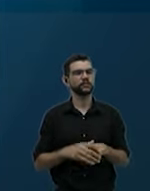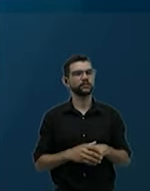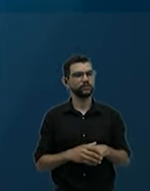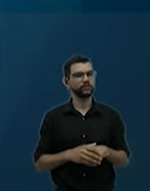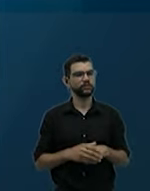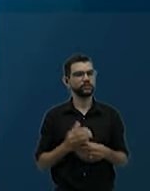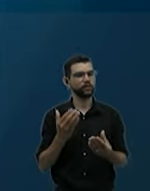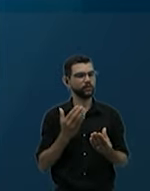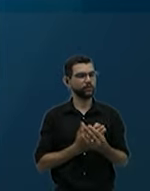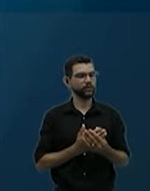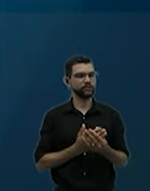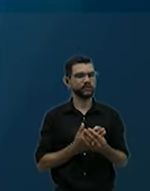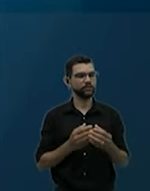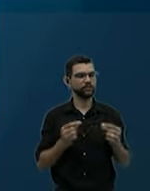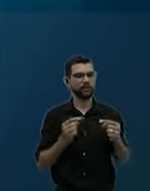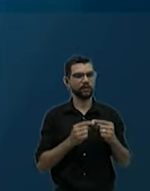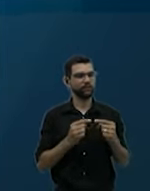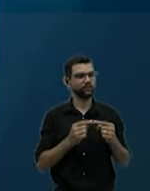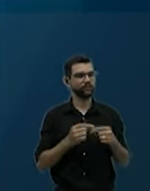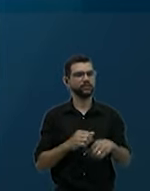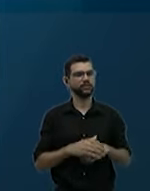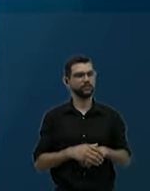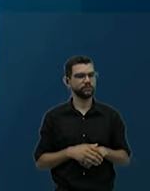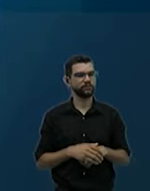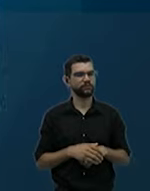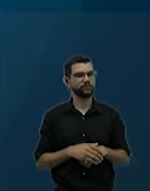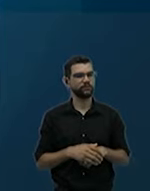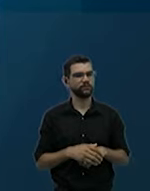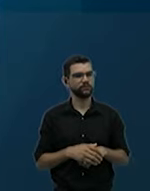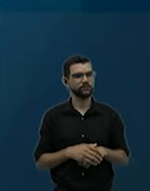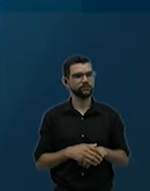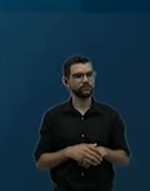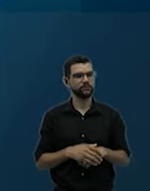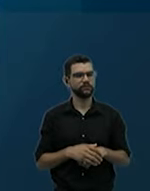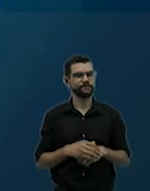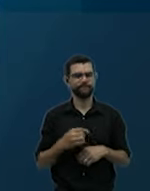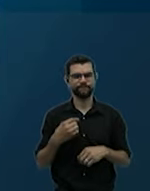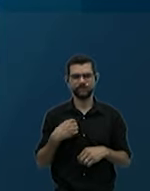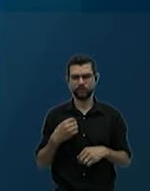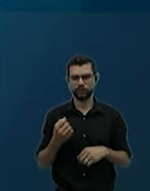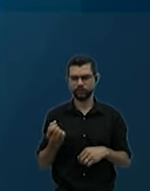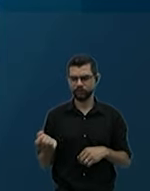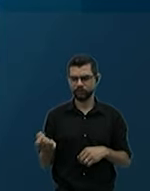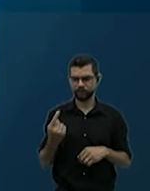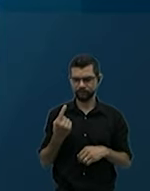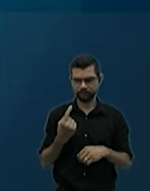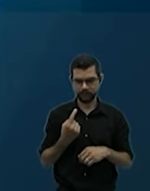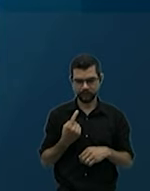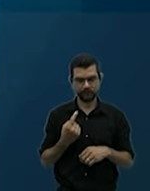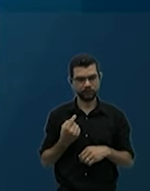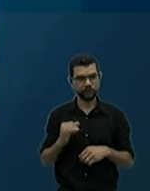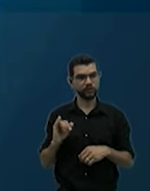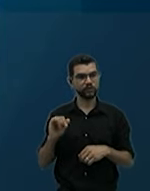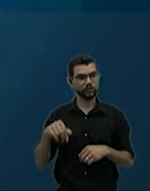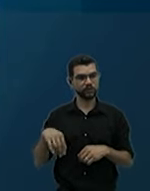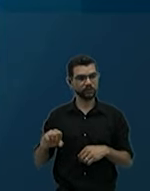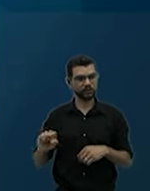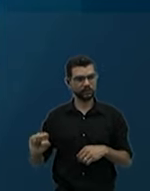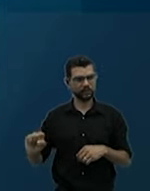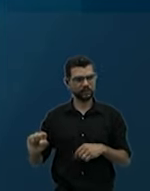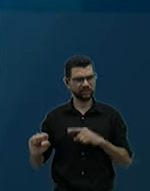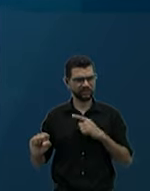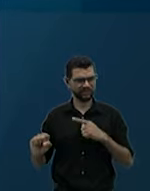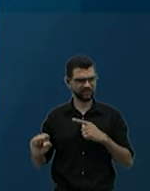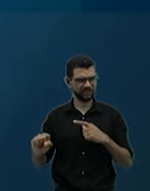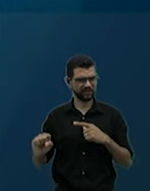até achei estranho assim, disse, o INSS tem atribuição de justificação judicial,